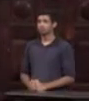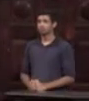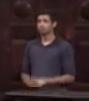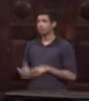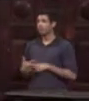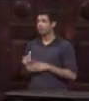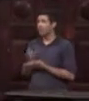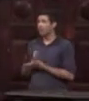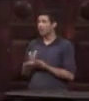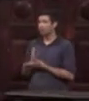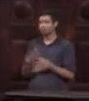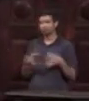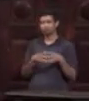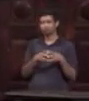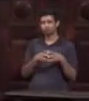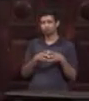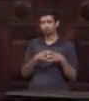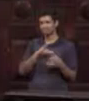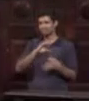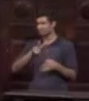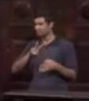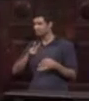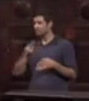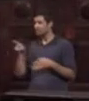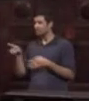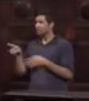dominadas por facções criminosas